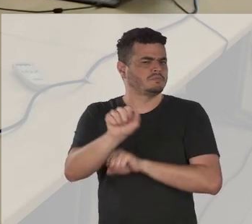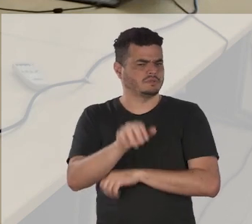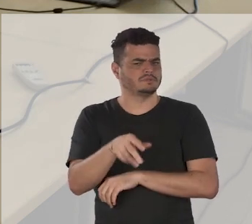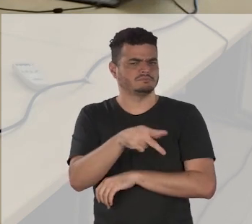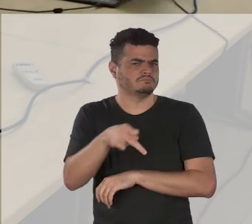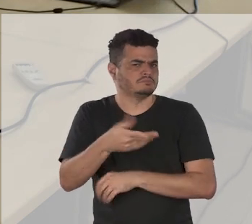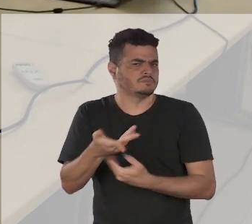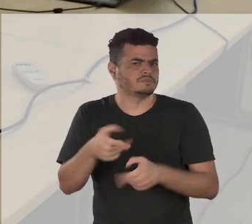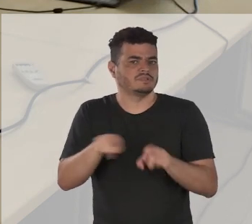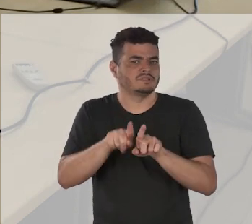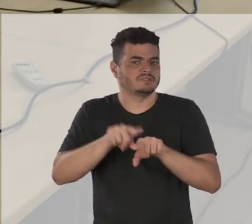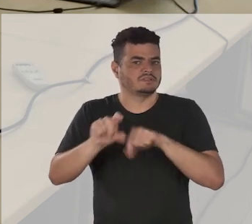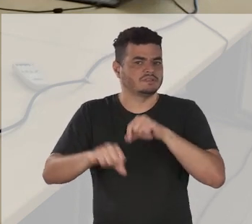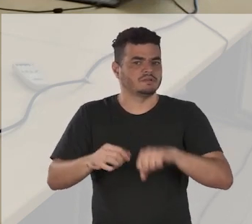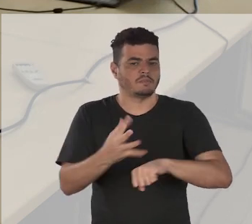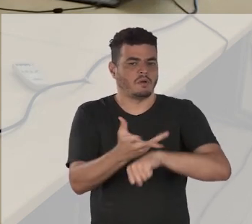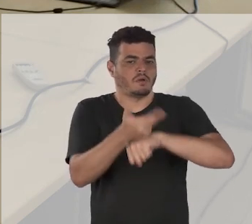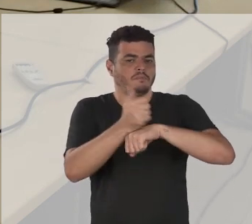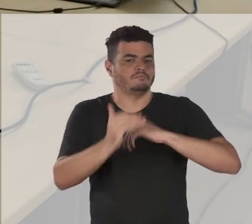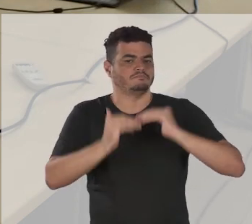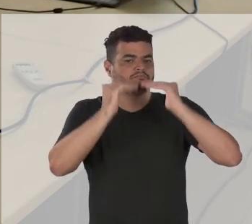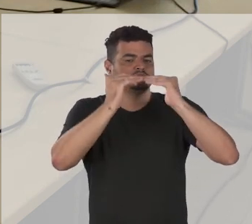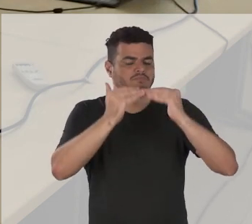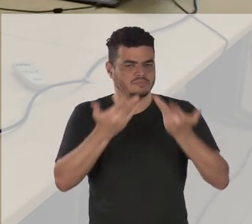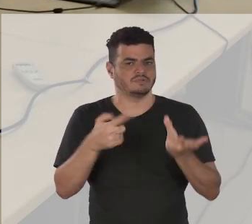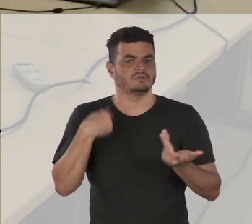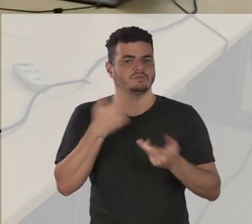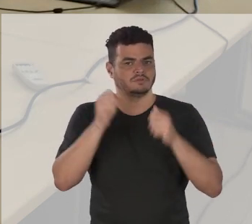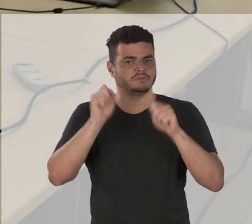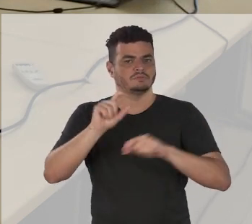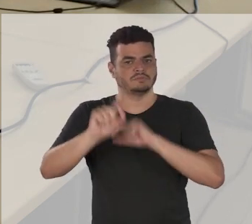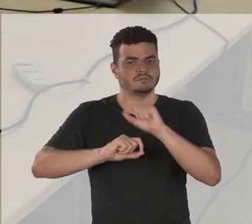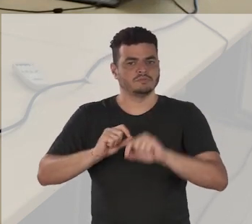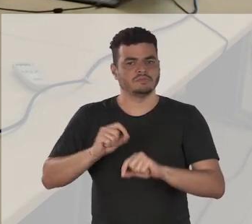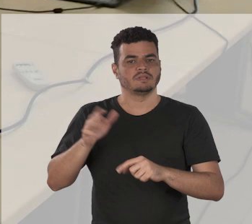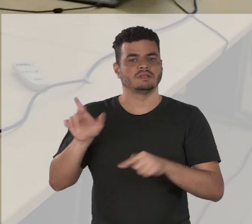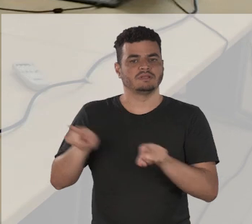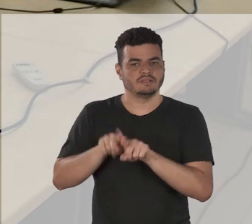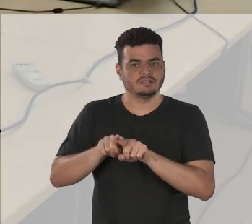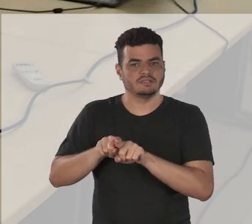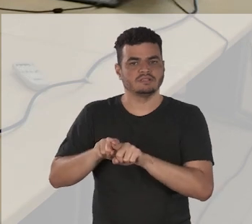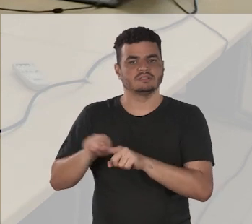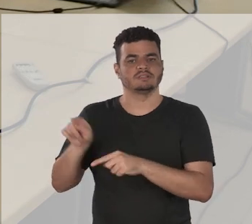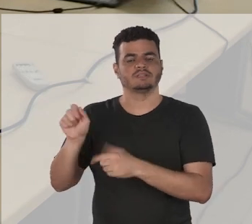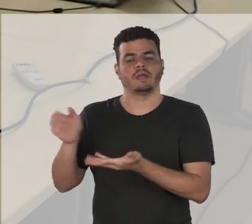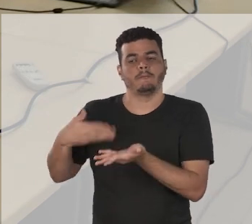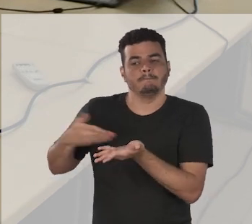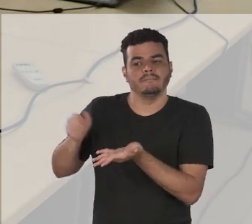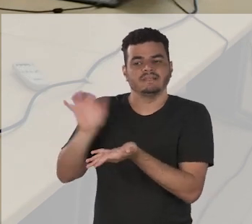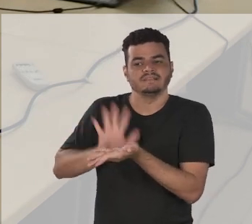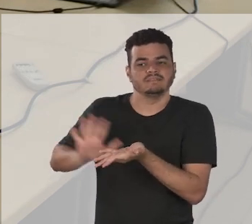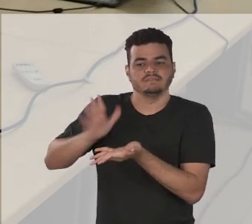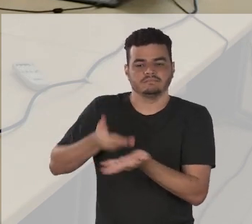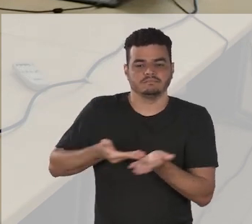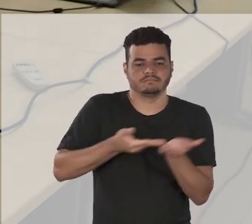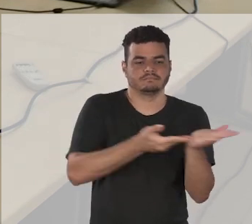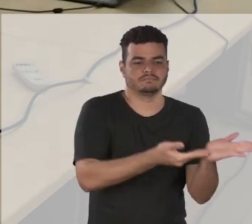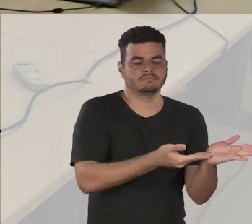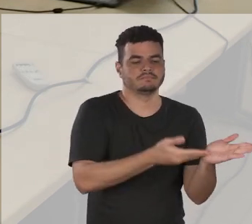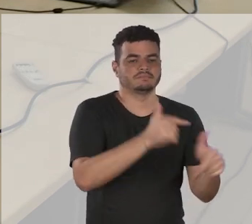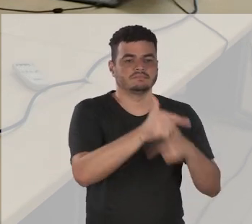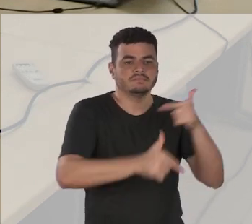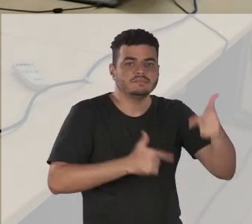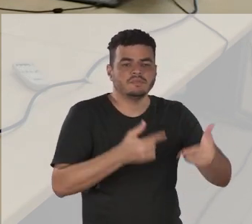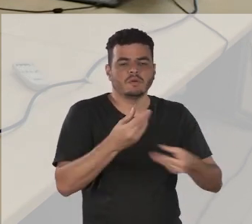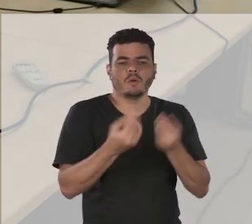para, bom, fazer o aperfeiçoamento, poder também trazer esses livros para pensar, né, e também como se